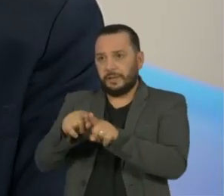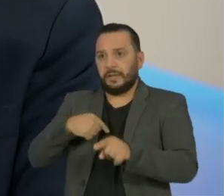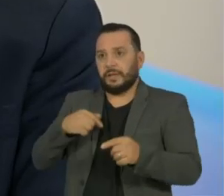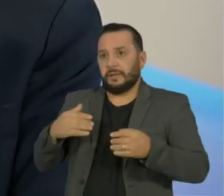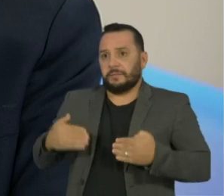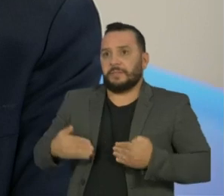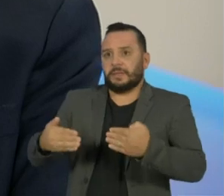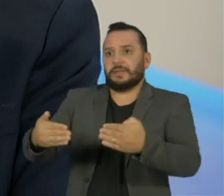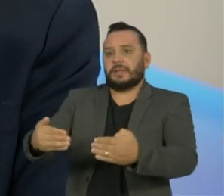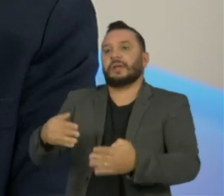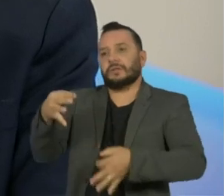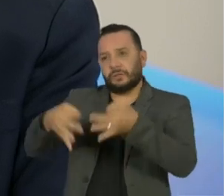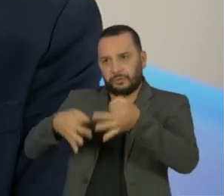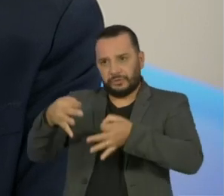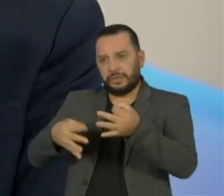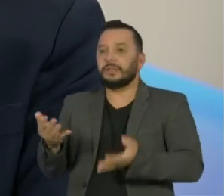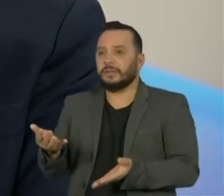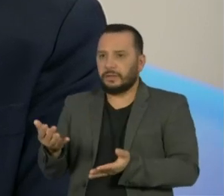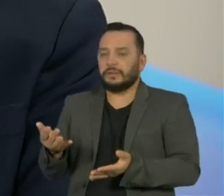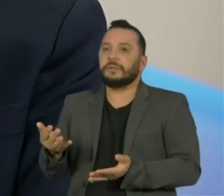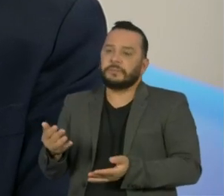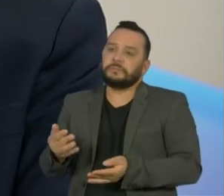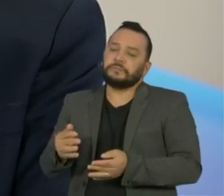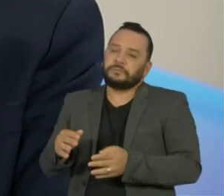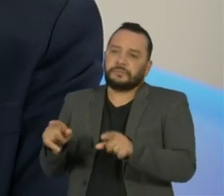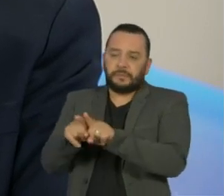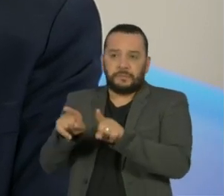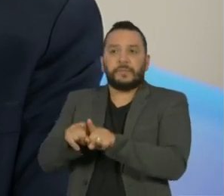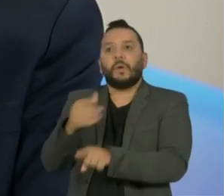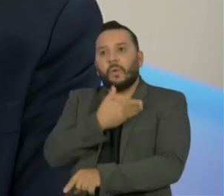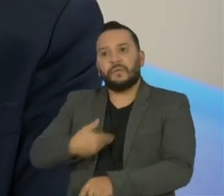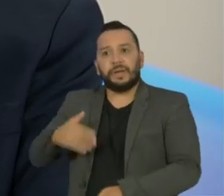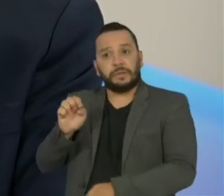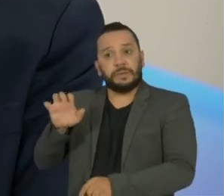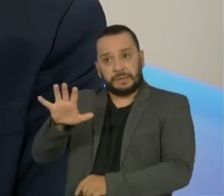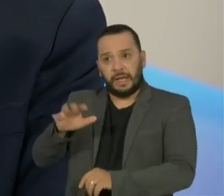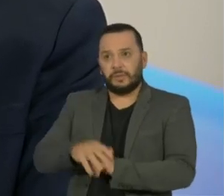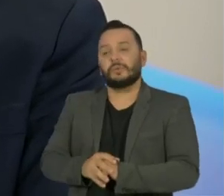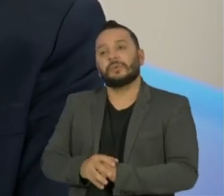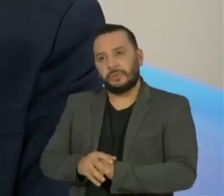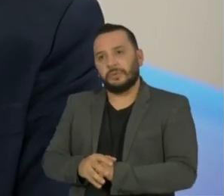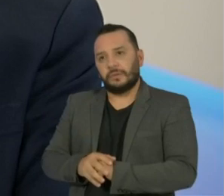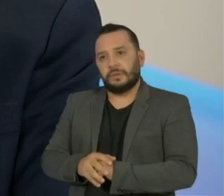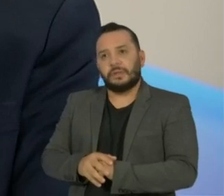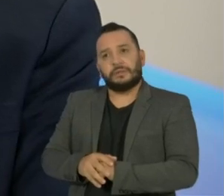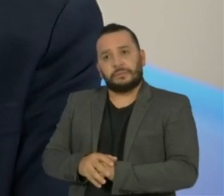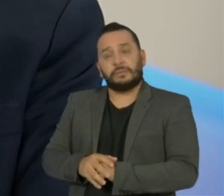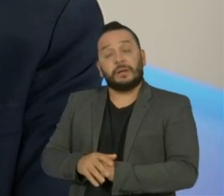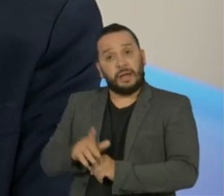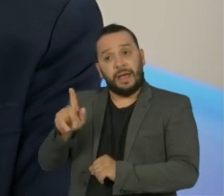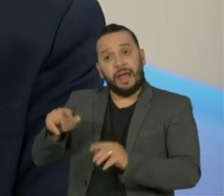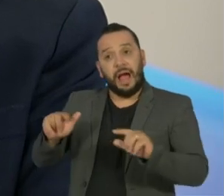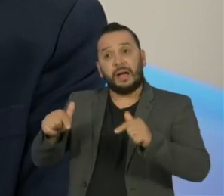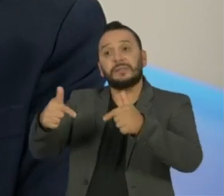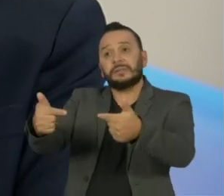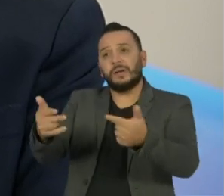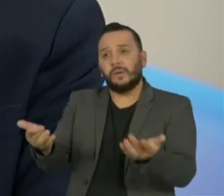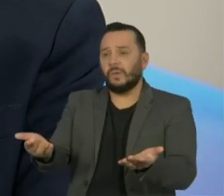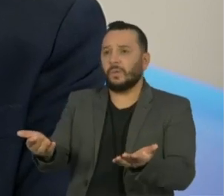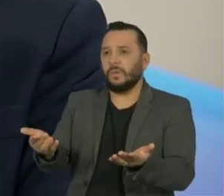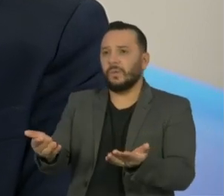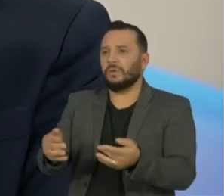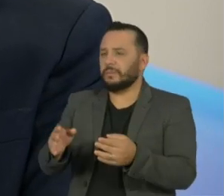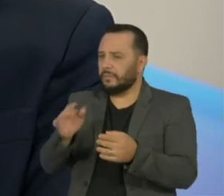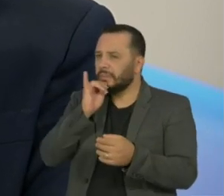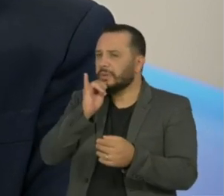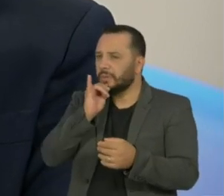execução penitenciária e também dos governos de estados é então aí eles são ações e evidentemente